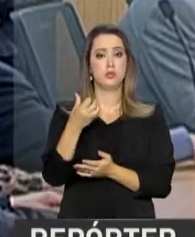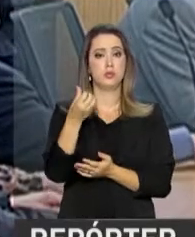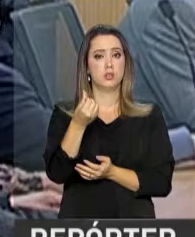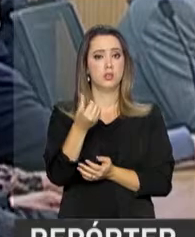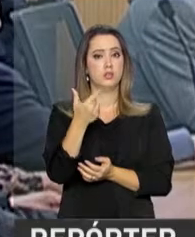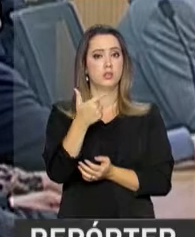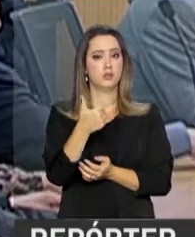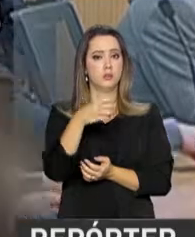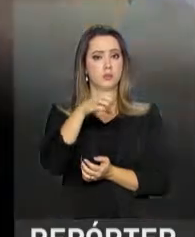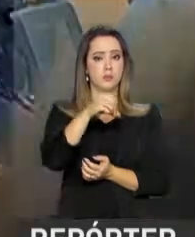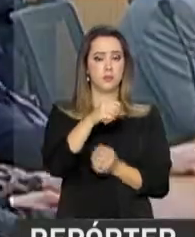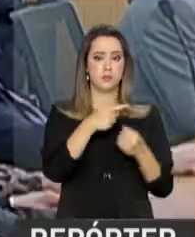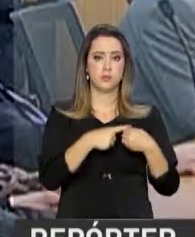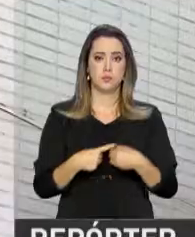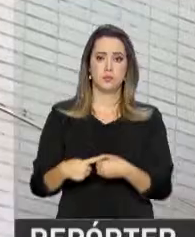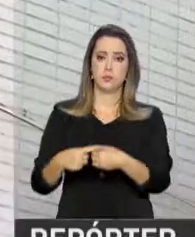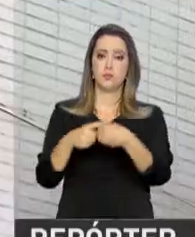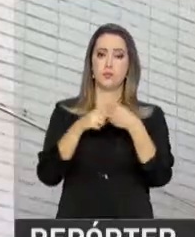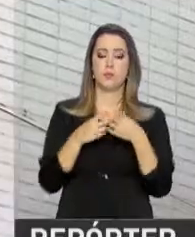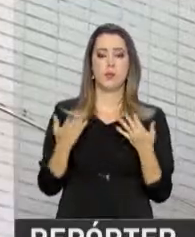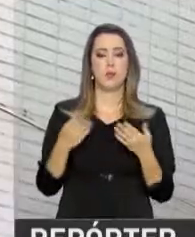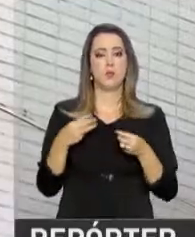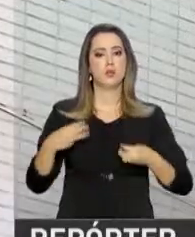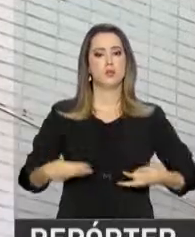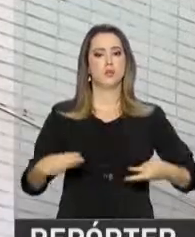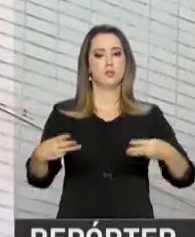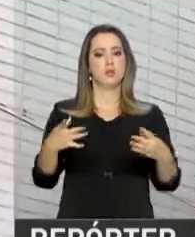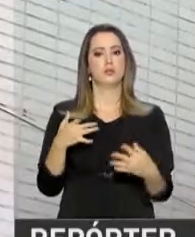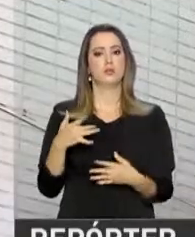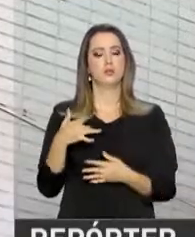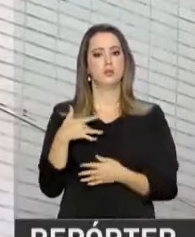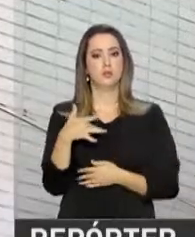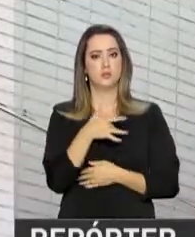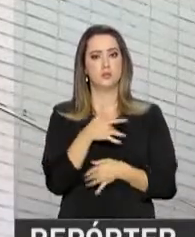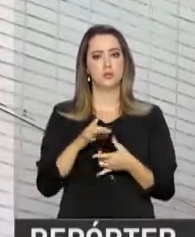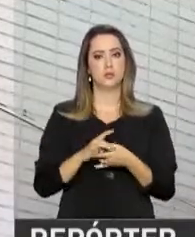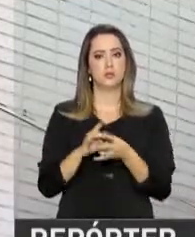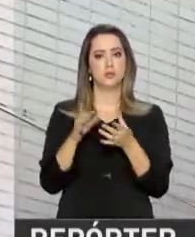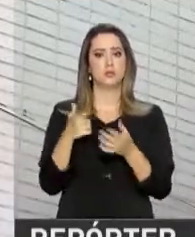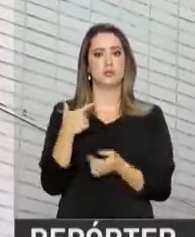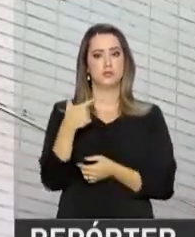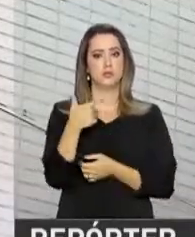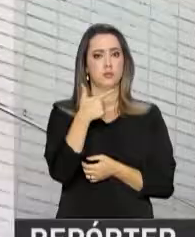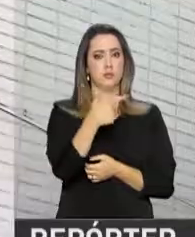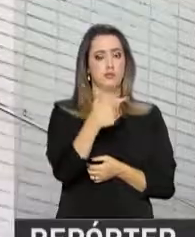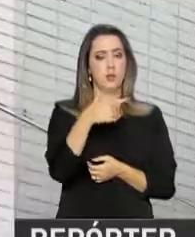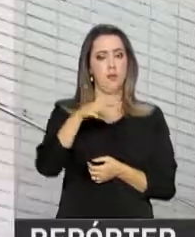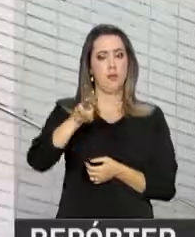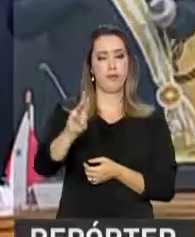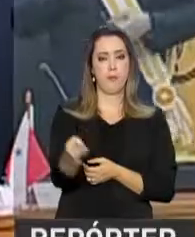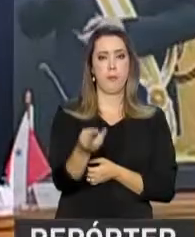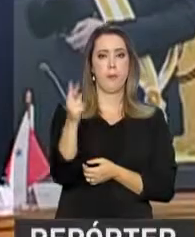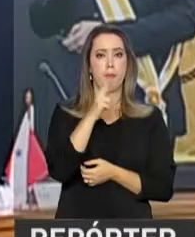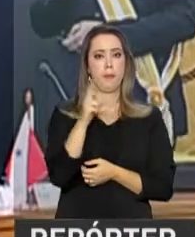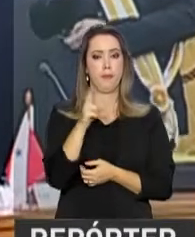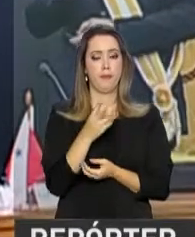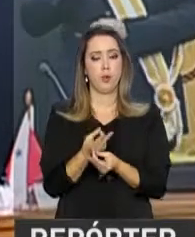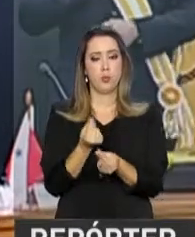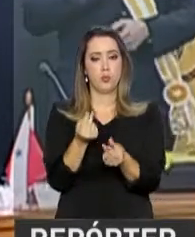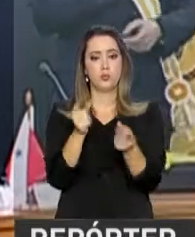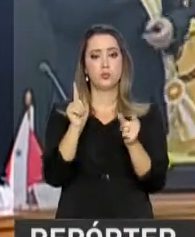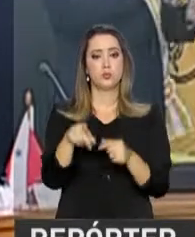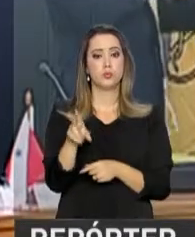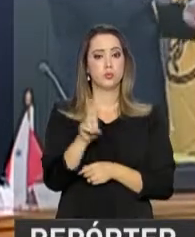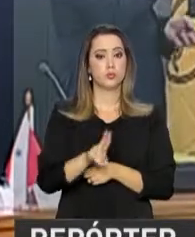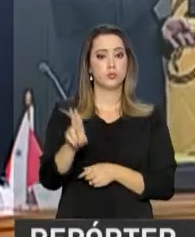629 municípios o ministério da saúde vai liberar 22 milhões de reais os recursos